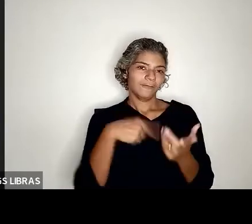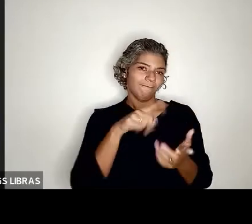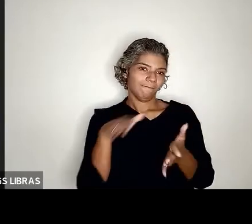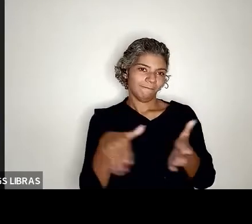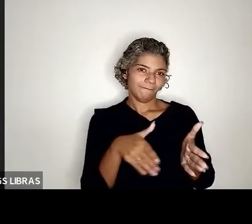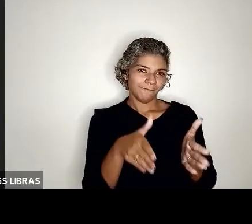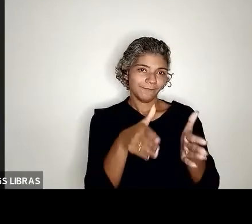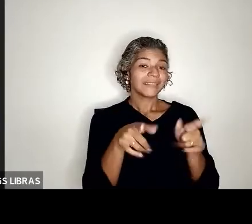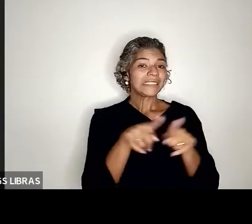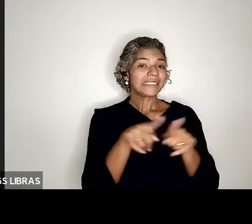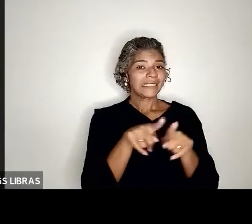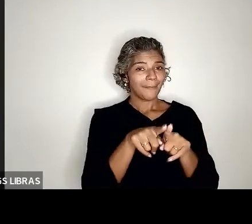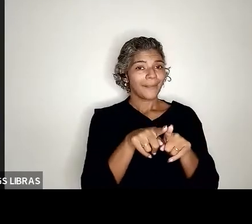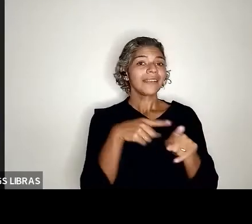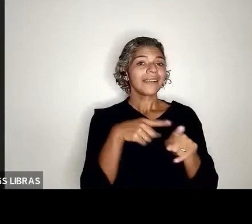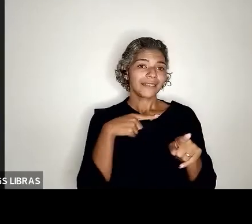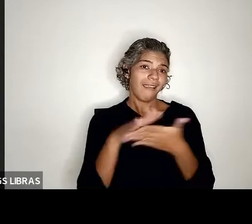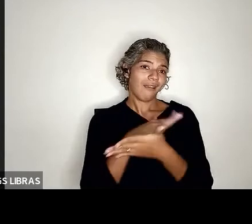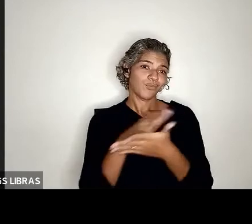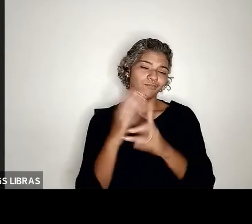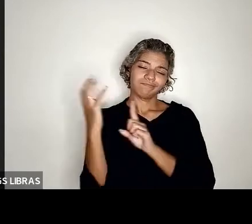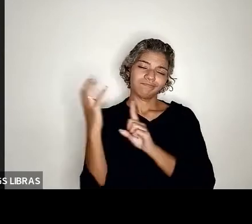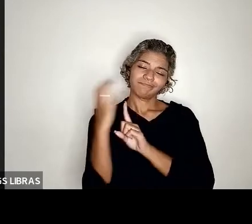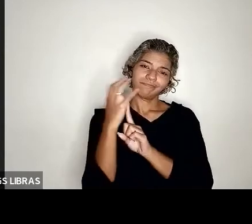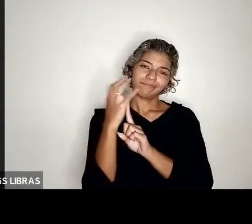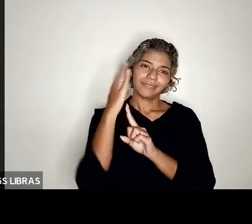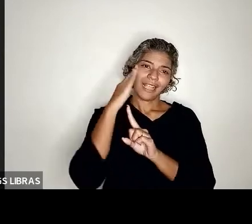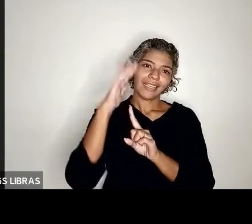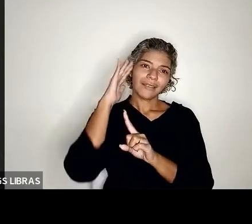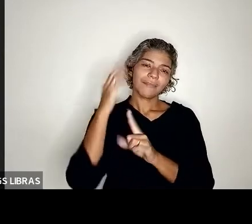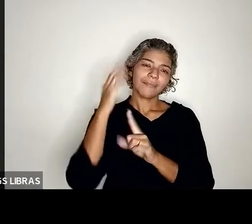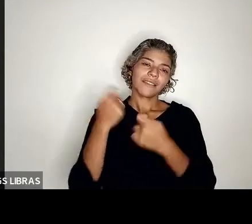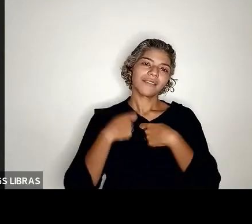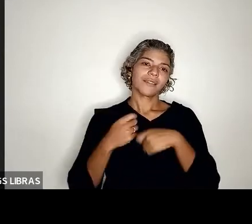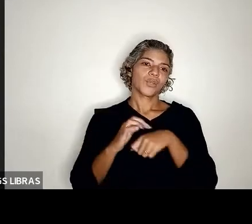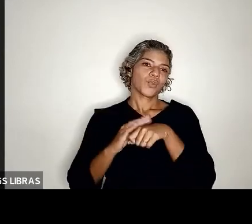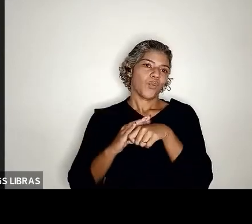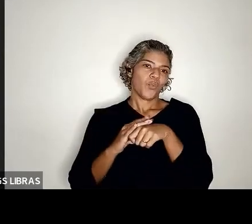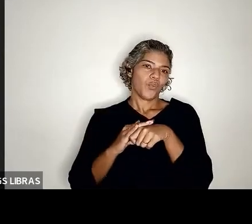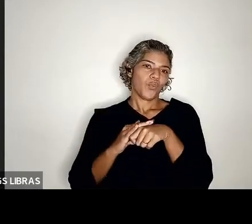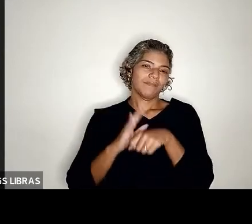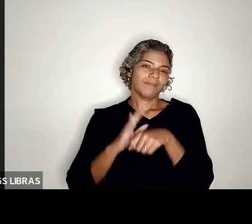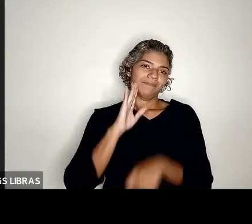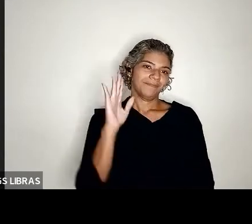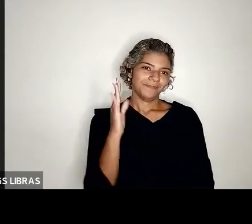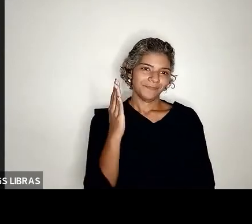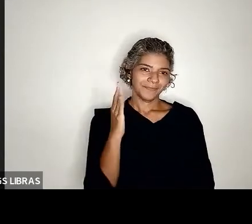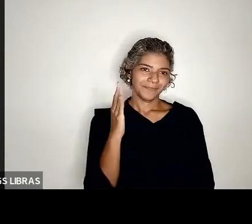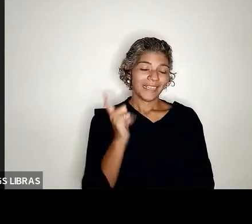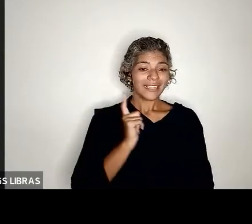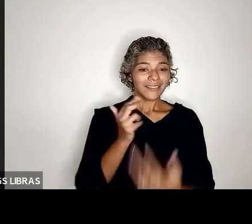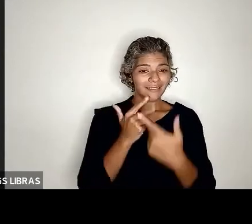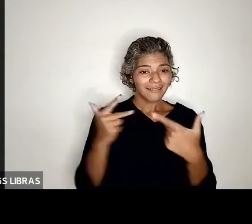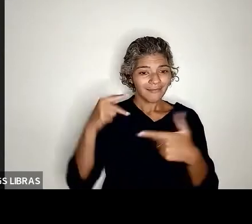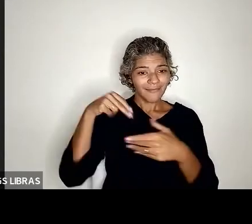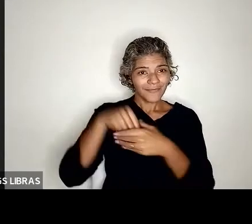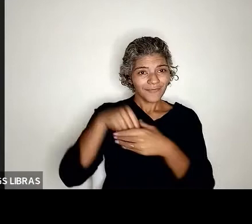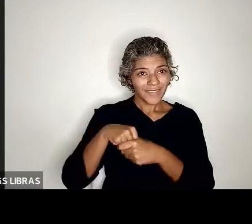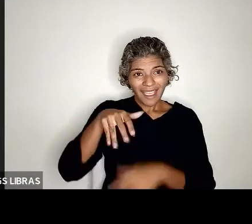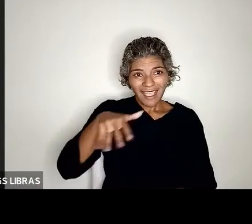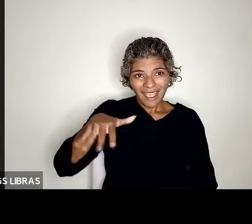adoecimentos próprios da academia que até em função disso nos atinge diretamente, né? Tem particularidades na academia, viver um ambiente